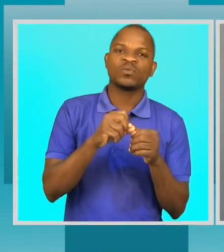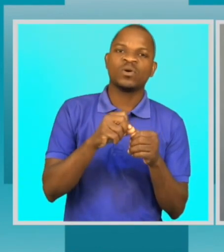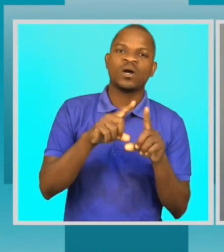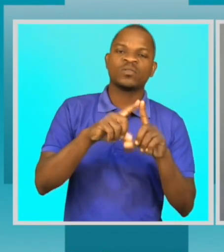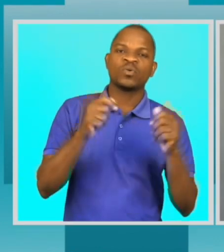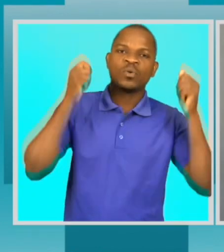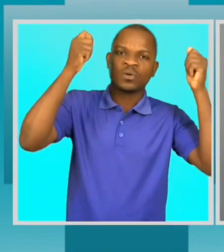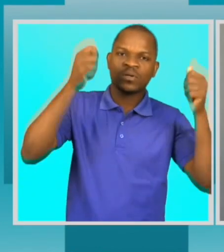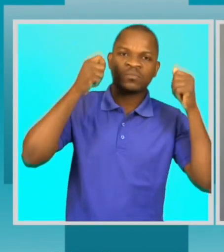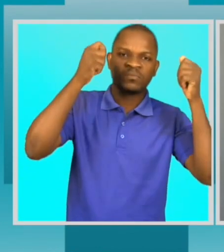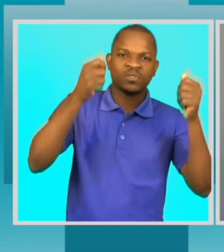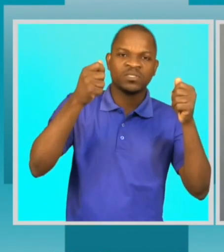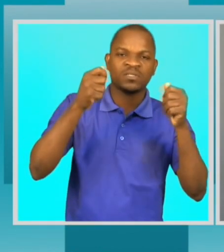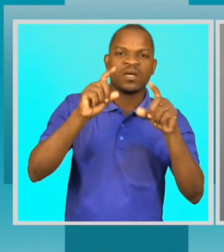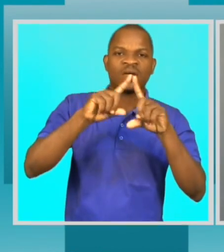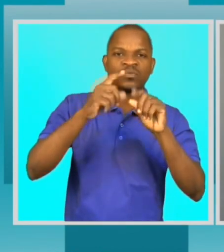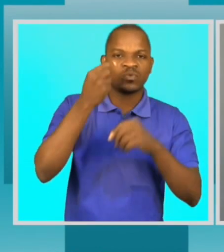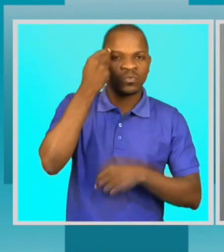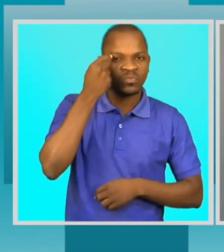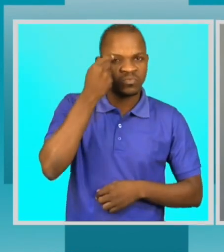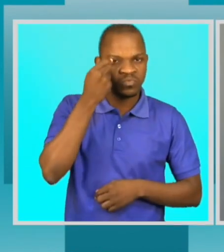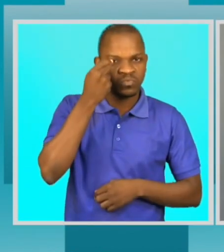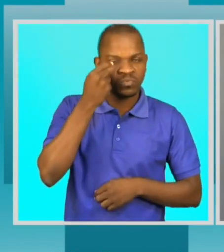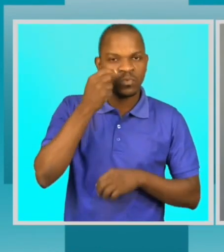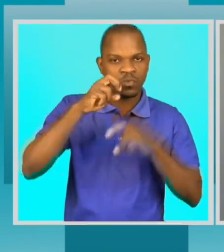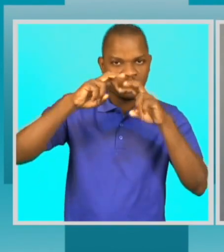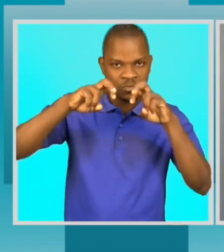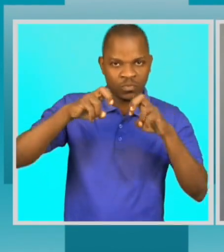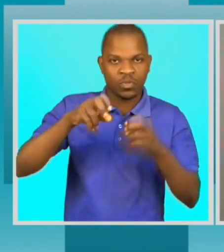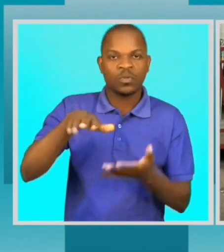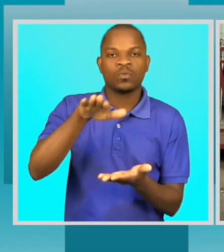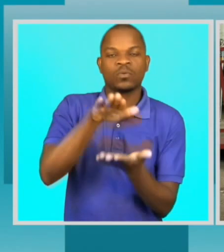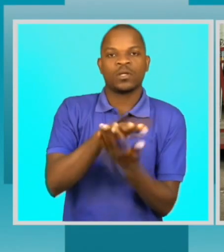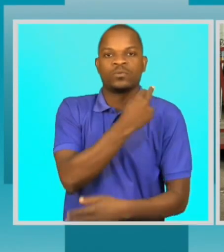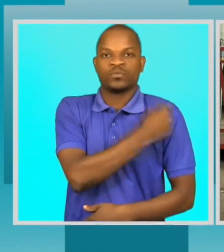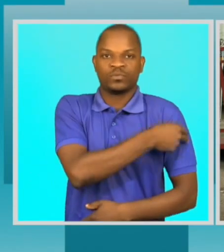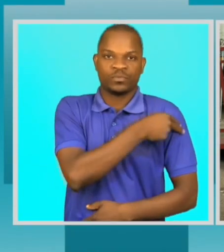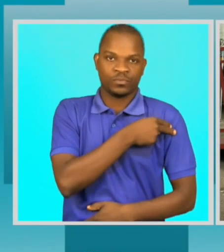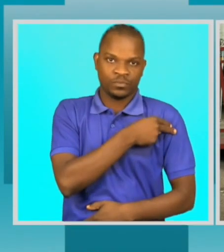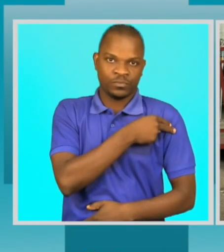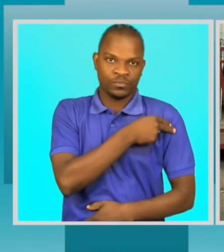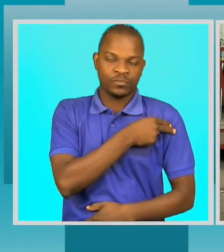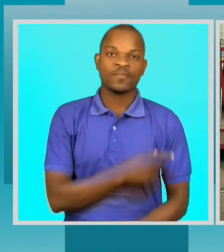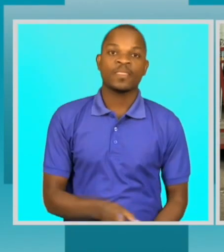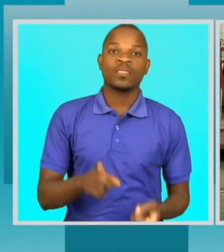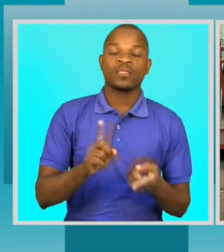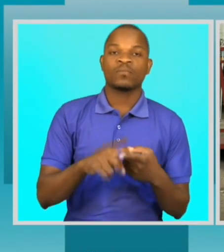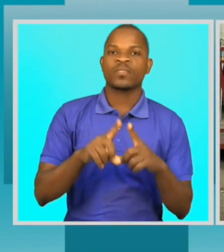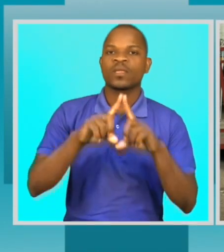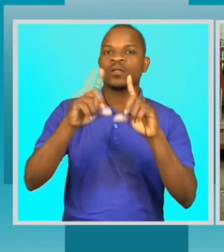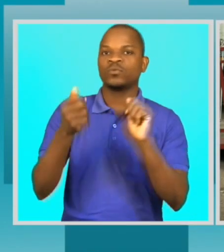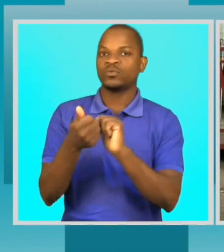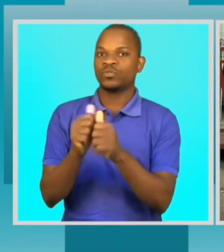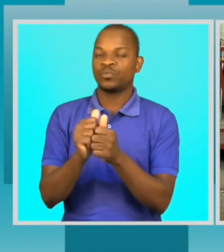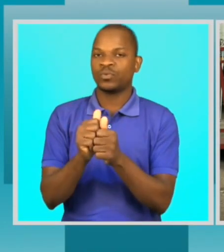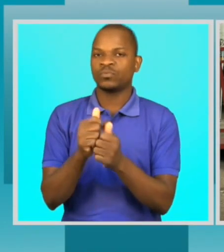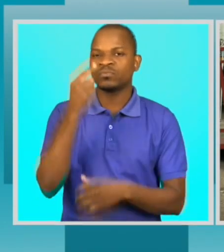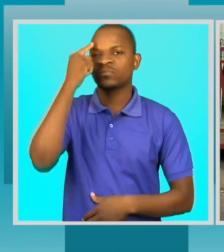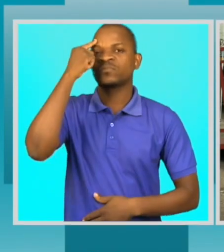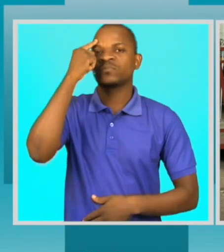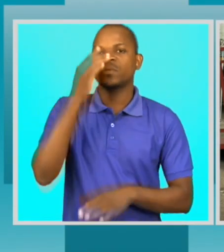glaucoma, tracomatriquias, a nível das comunidades e a nível do Hospital Central. No desporto, recordar que Moçambique participou